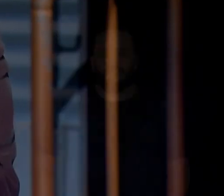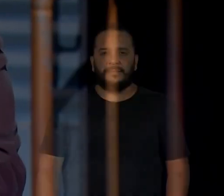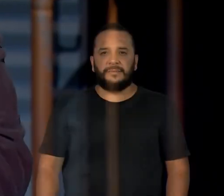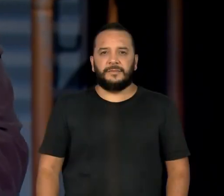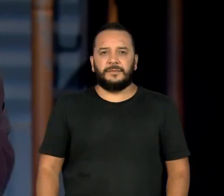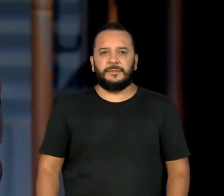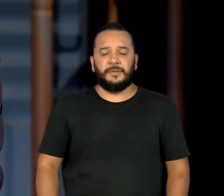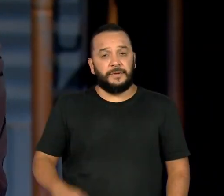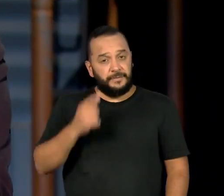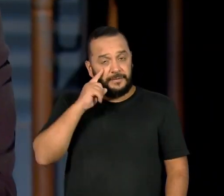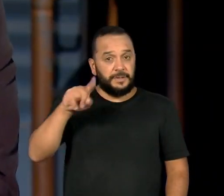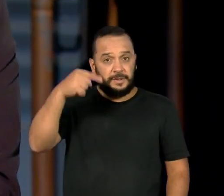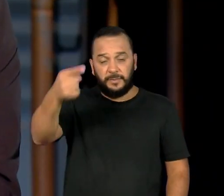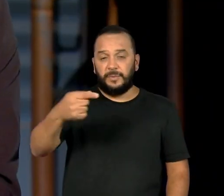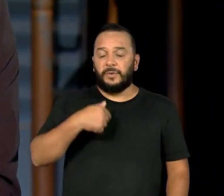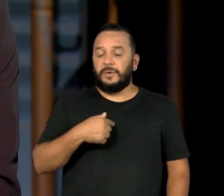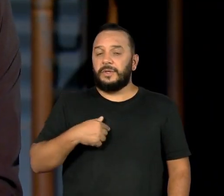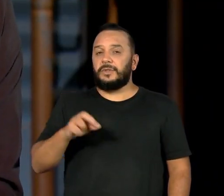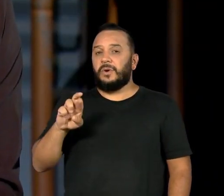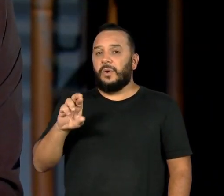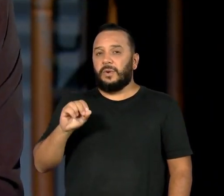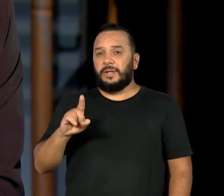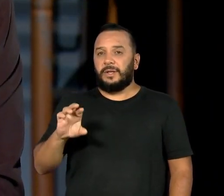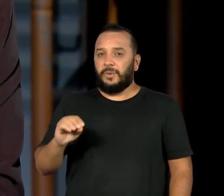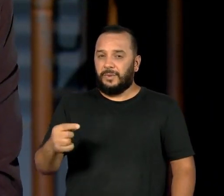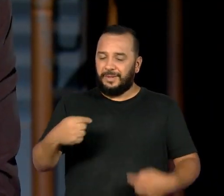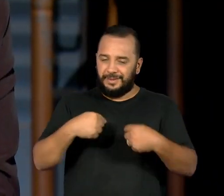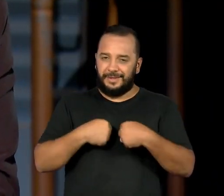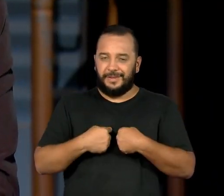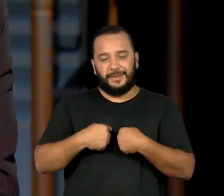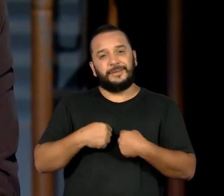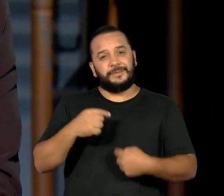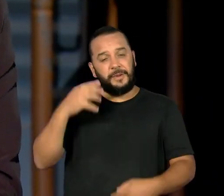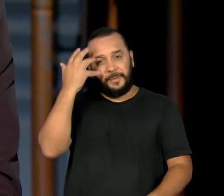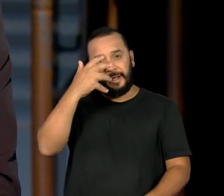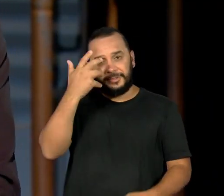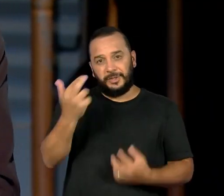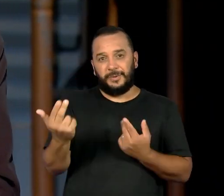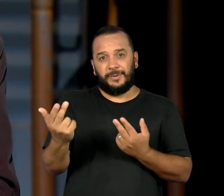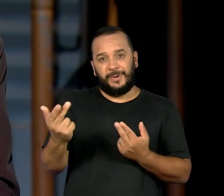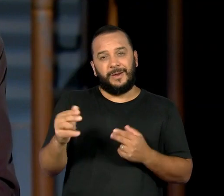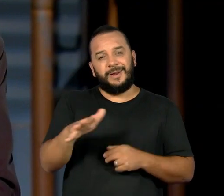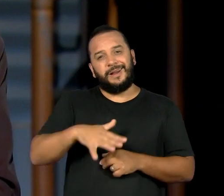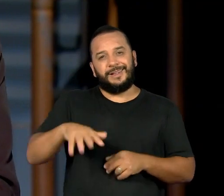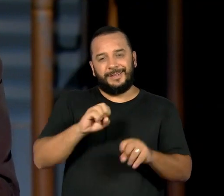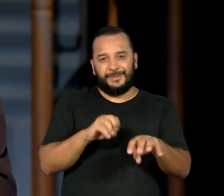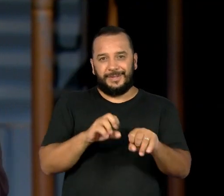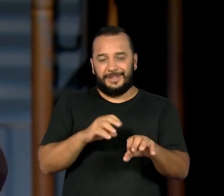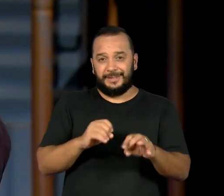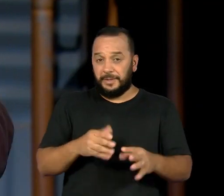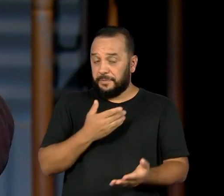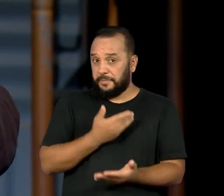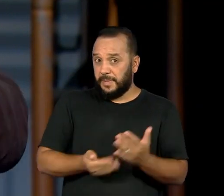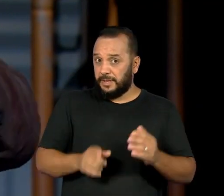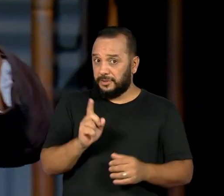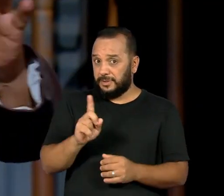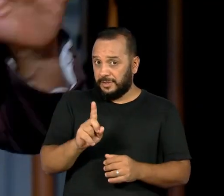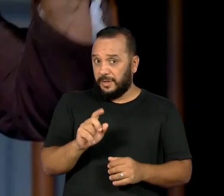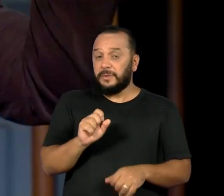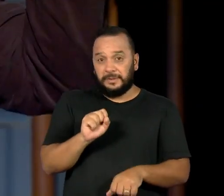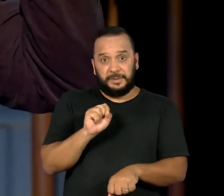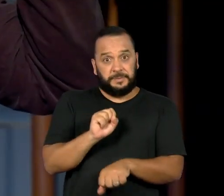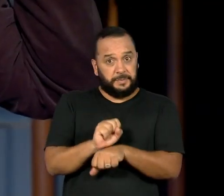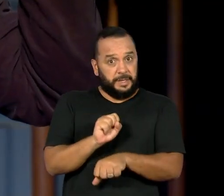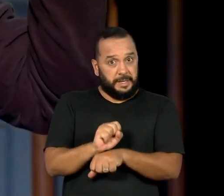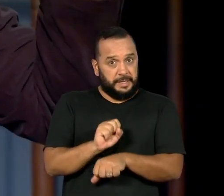No próximo bloco, Rodrigo e eu vamos mergulhar numa paixão que temos em comum, a educação. Não se perca aí, clicando por